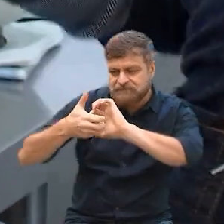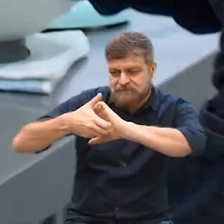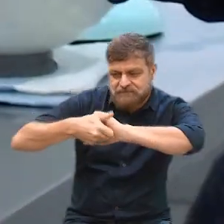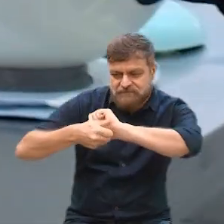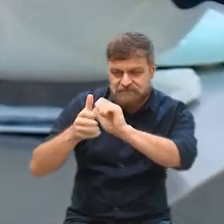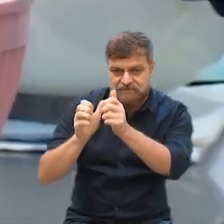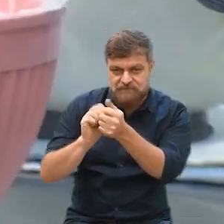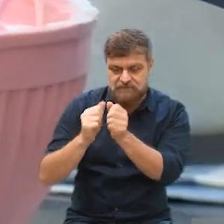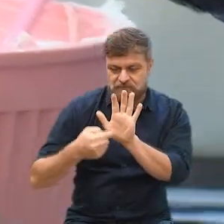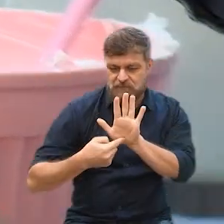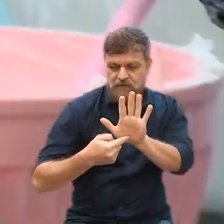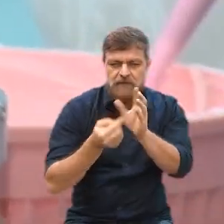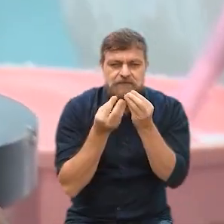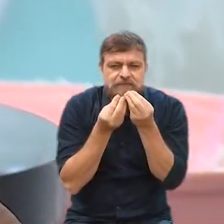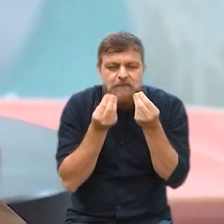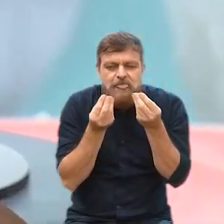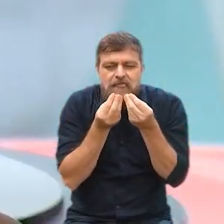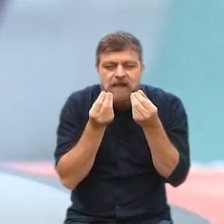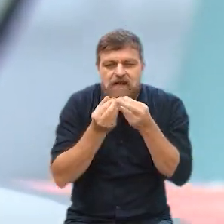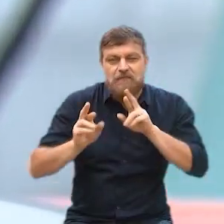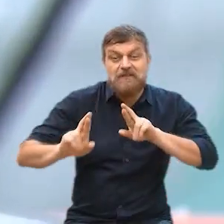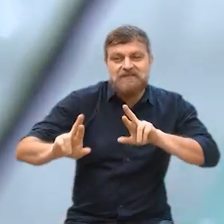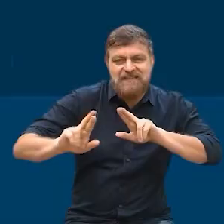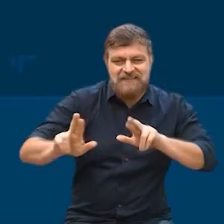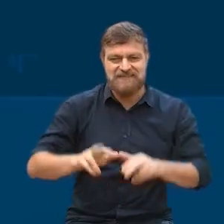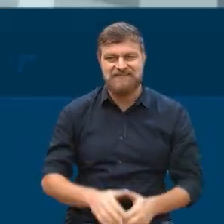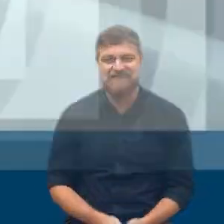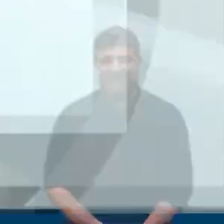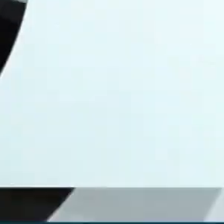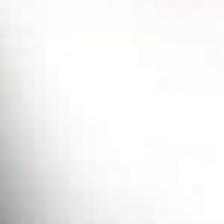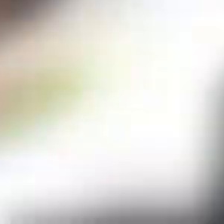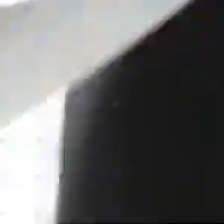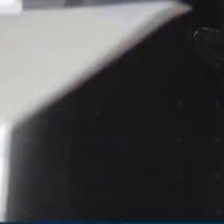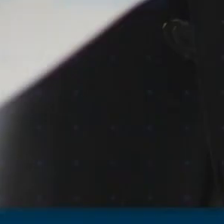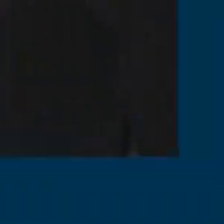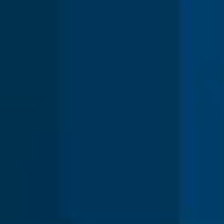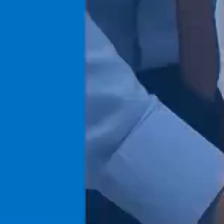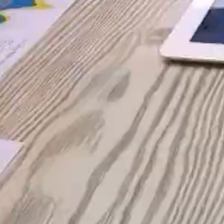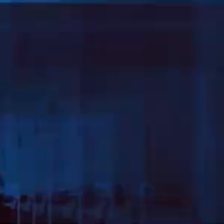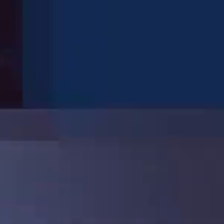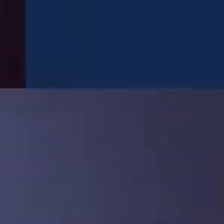se destacam pelo sabor diferenciado.